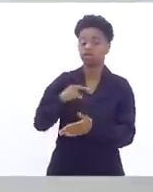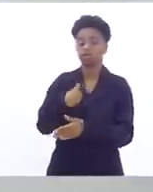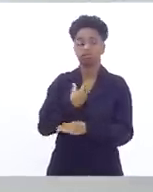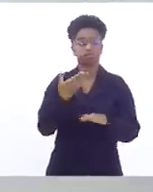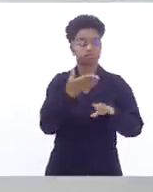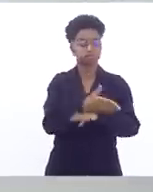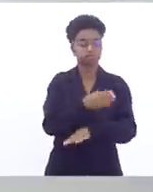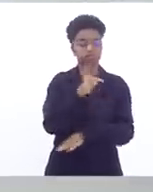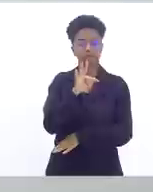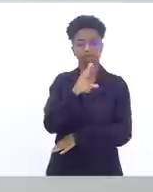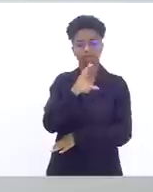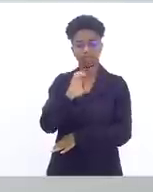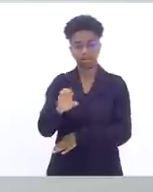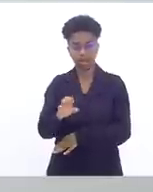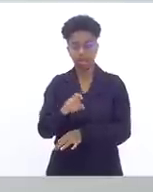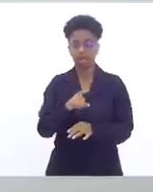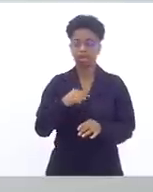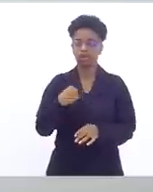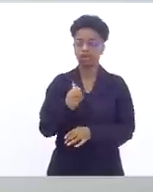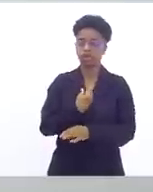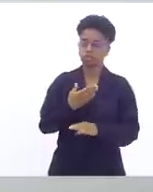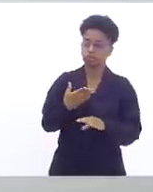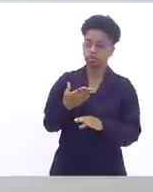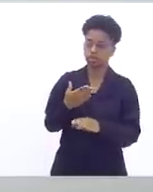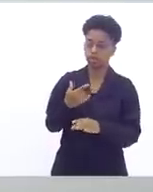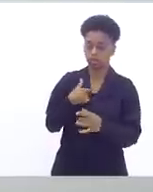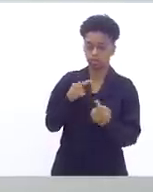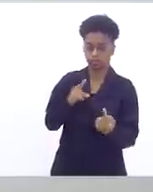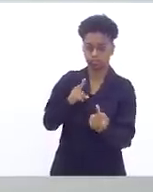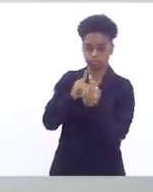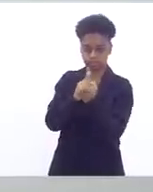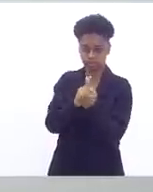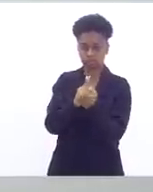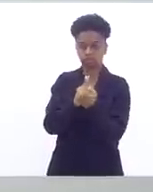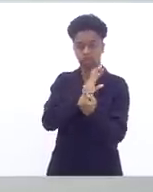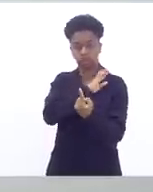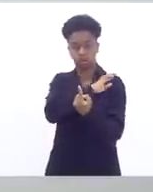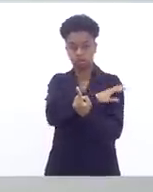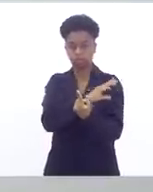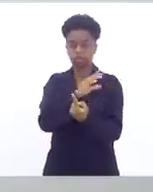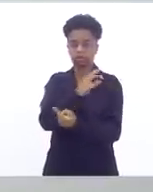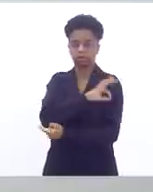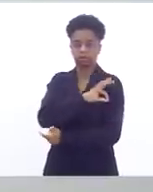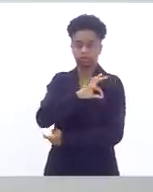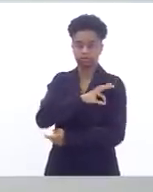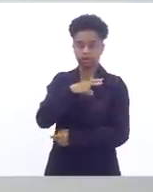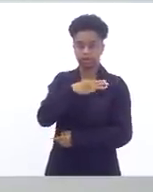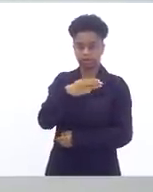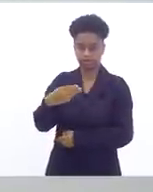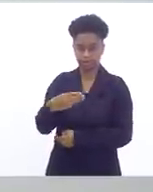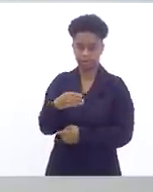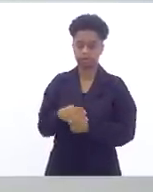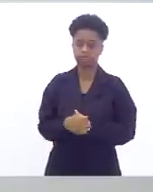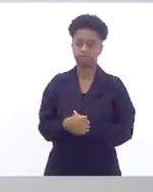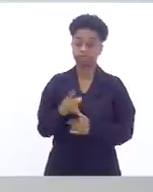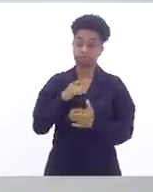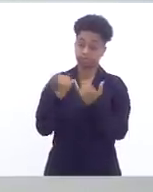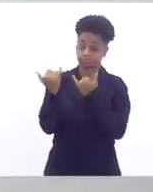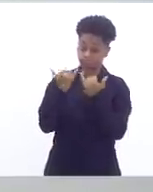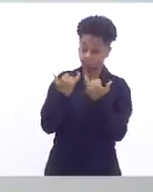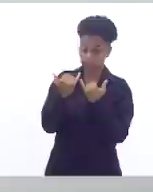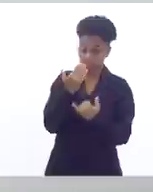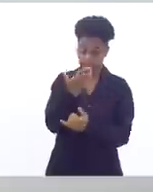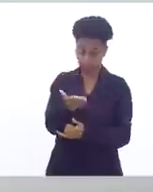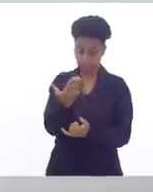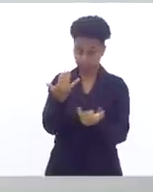TCE nós tivemos o chip com comandante da Polícia Militar que segundo informações que ele me